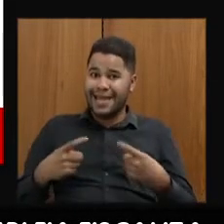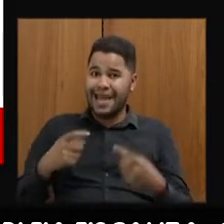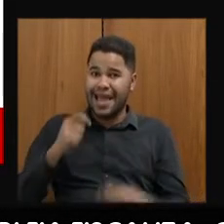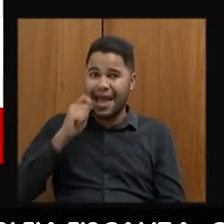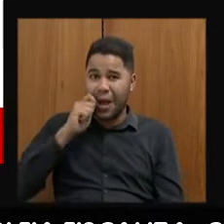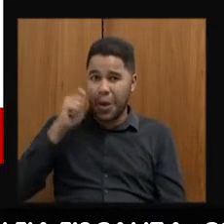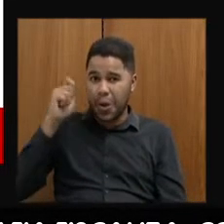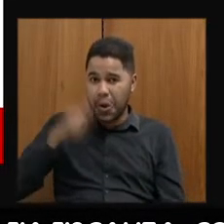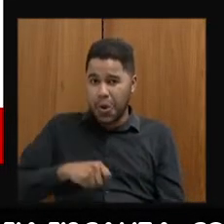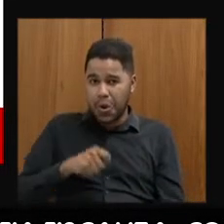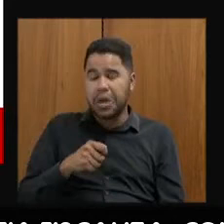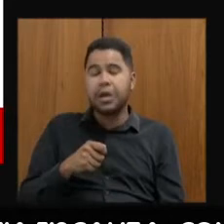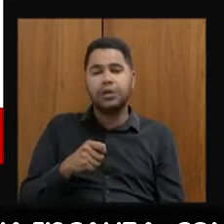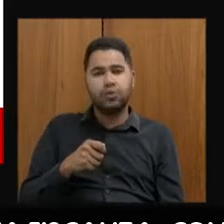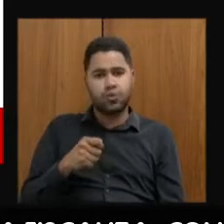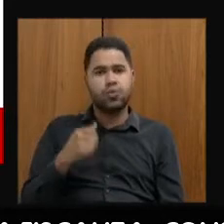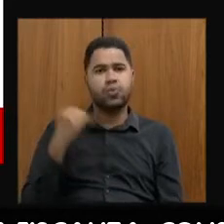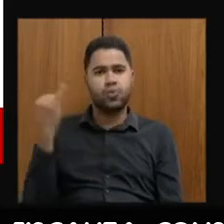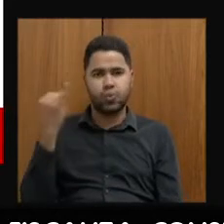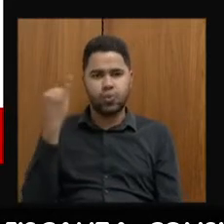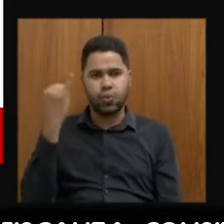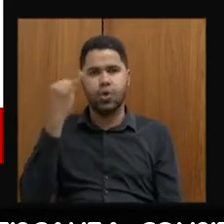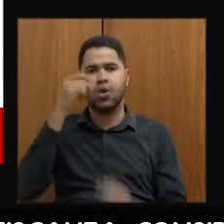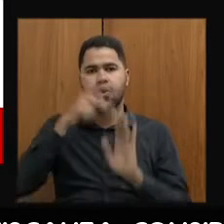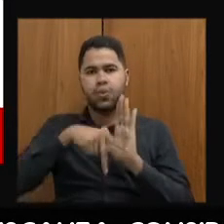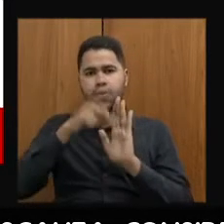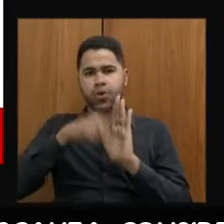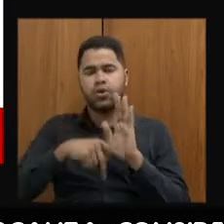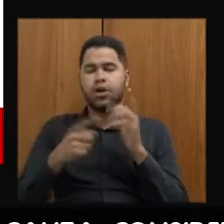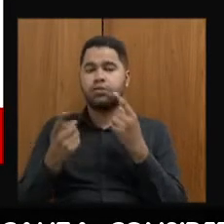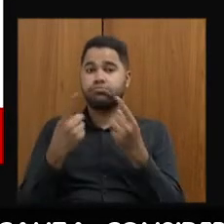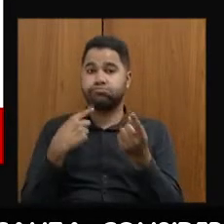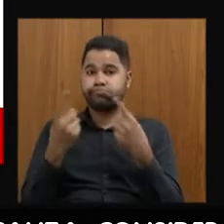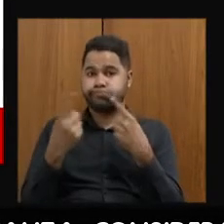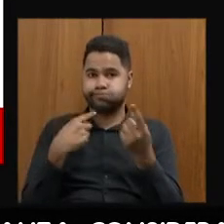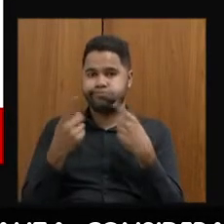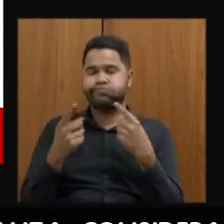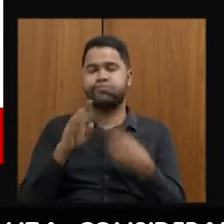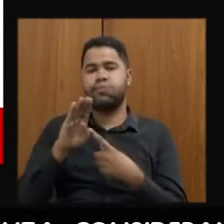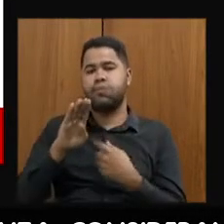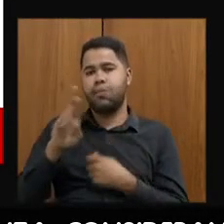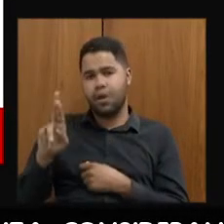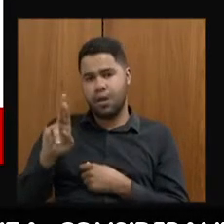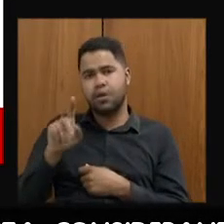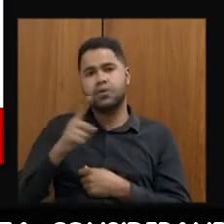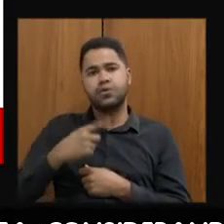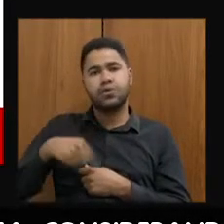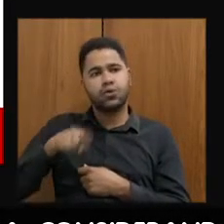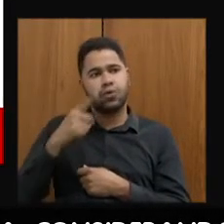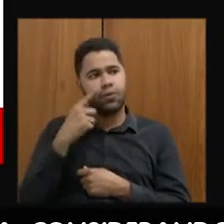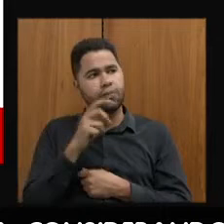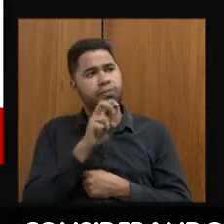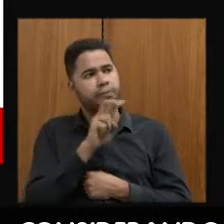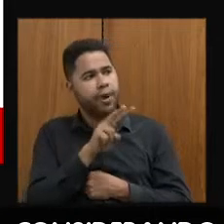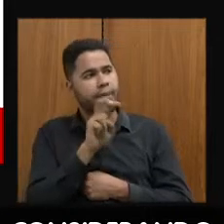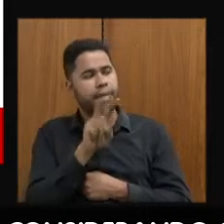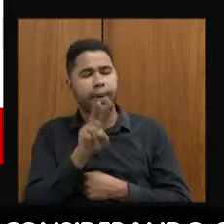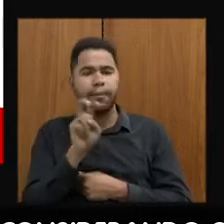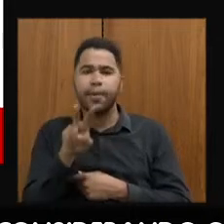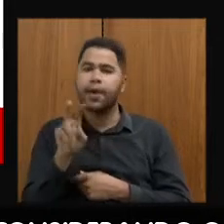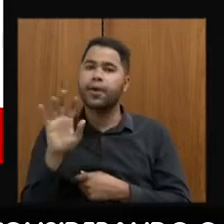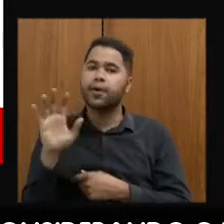é um fator relevante para projetos rodoviários Hum então que a gente vê acontecer